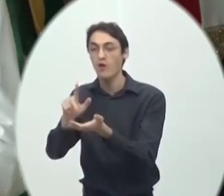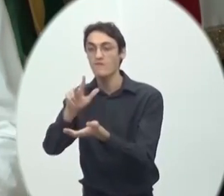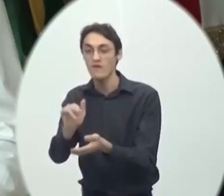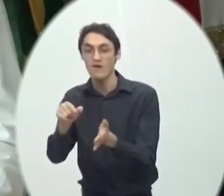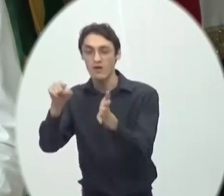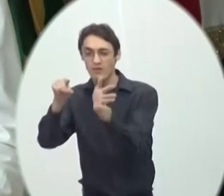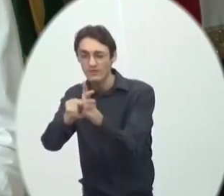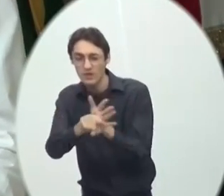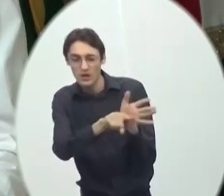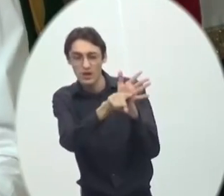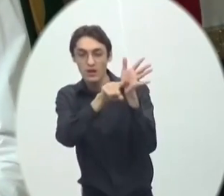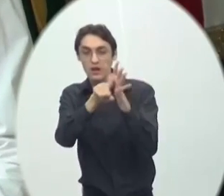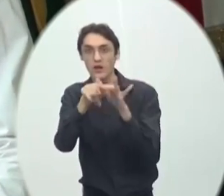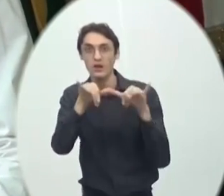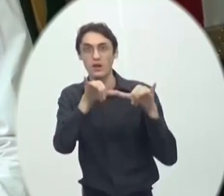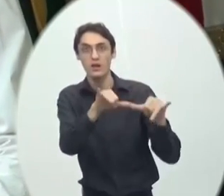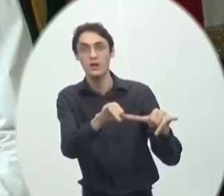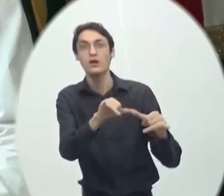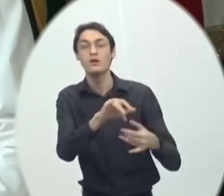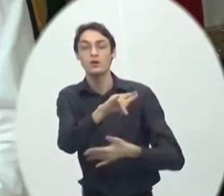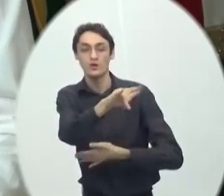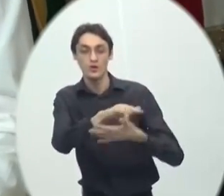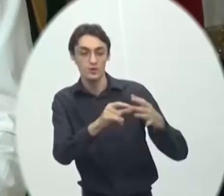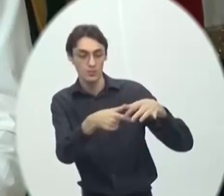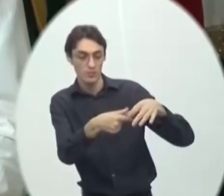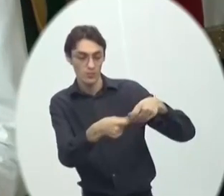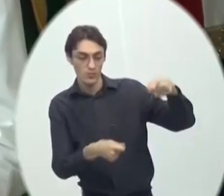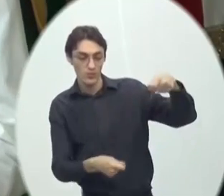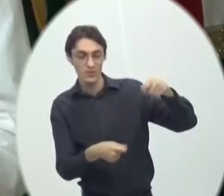mandou, recolheu as notas fiscais, né?